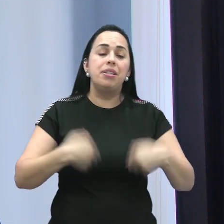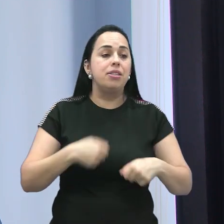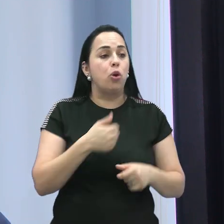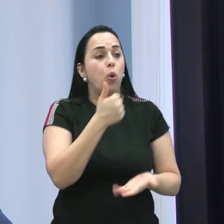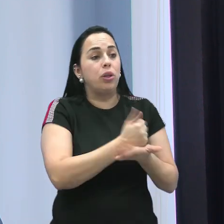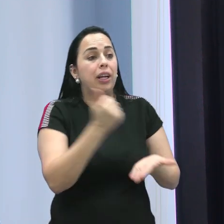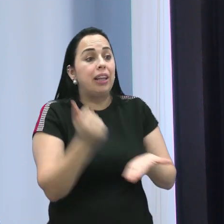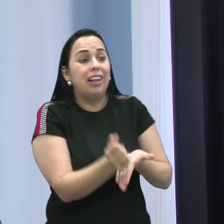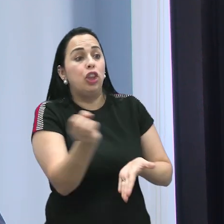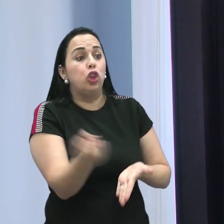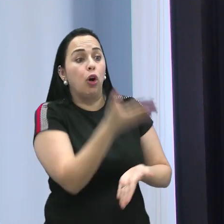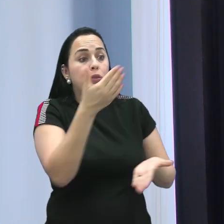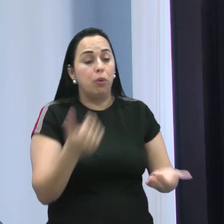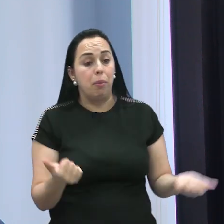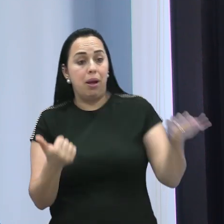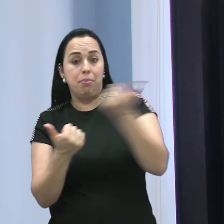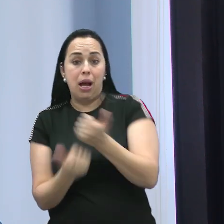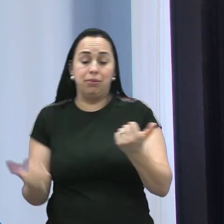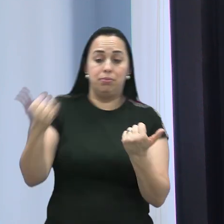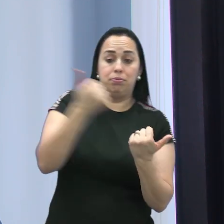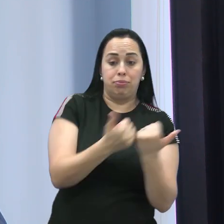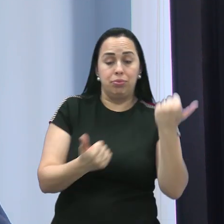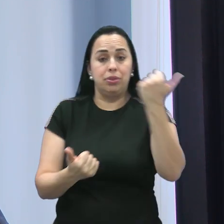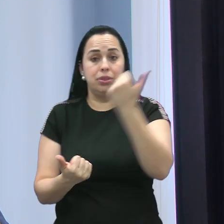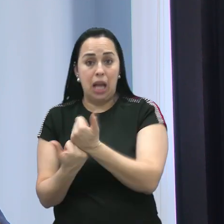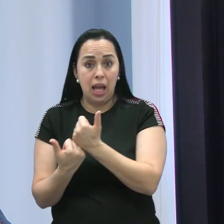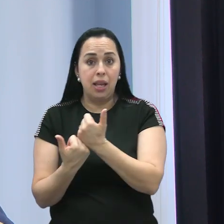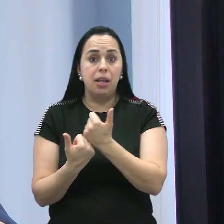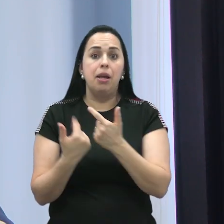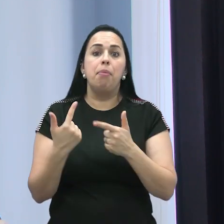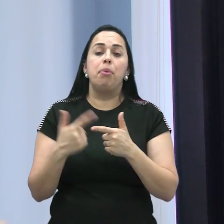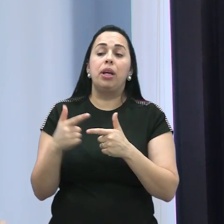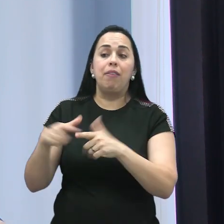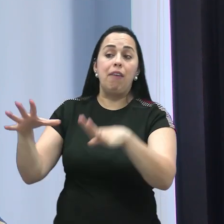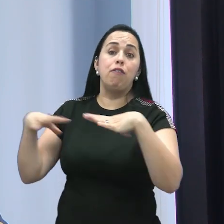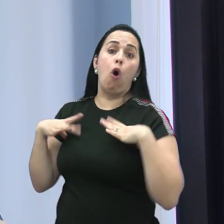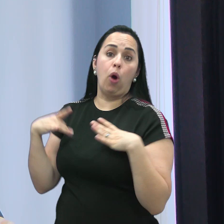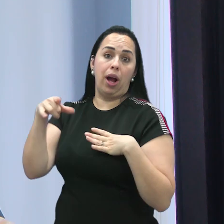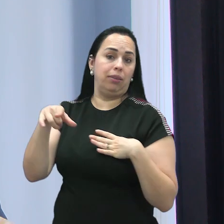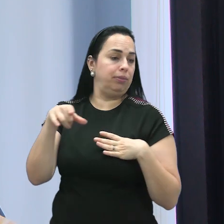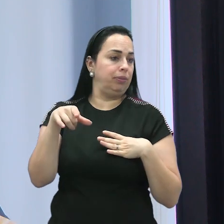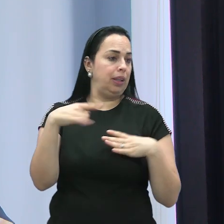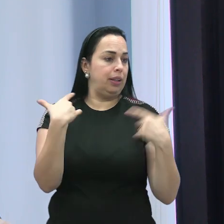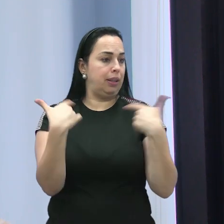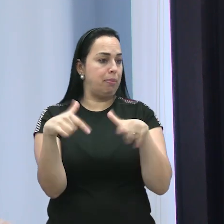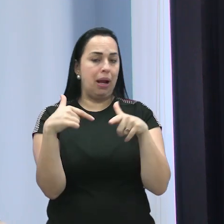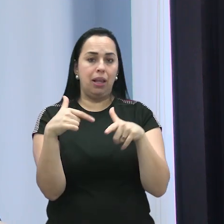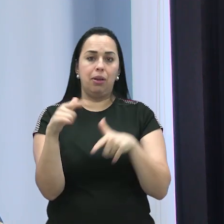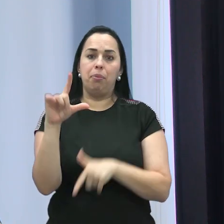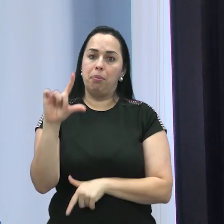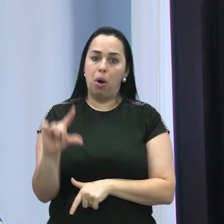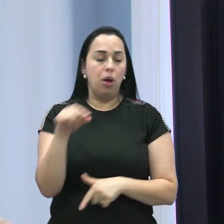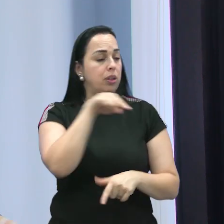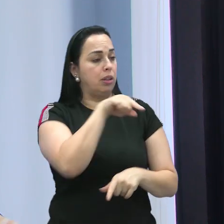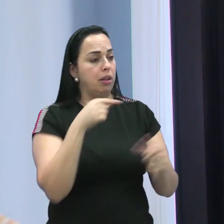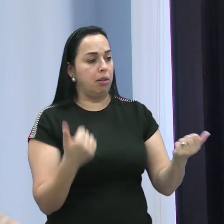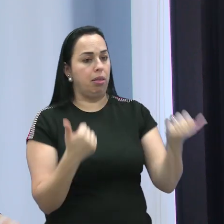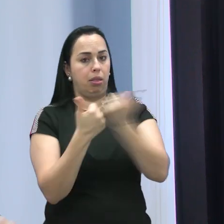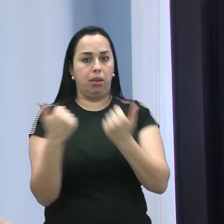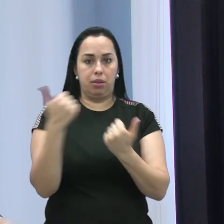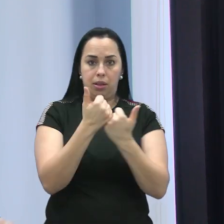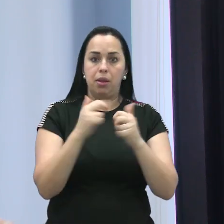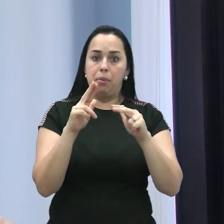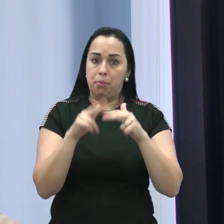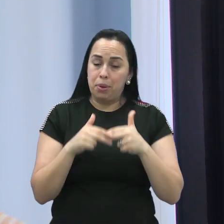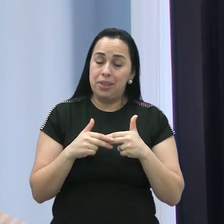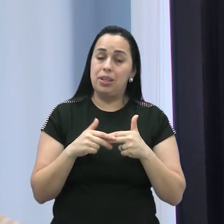trabalhadores para igualar aí a escala, porque seriam mais dias de folga e menos trabalhadores, né? Então esse tem sido o